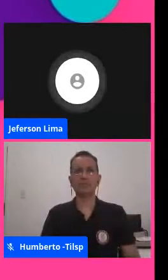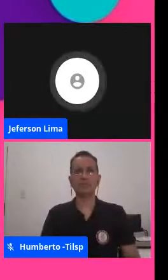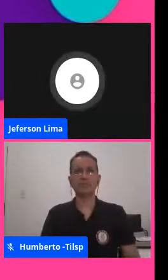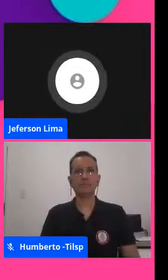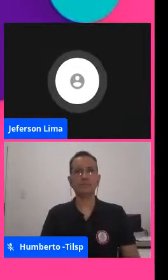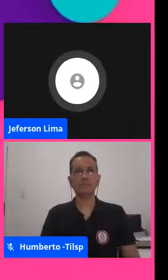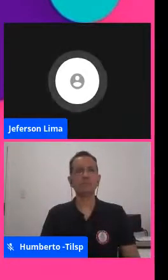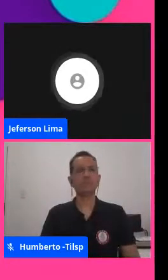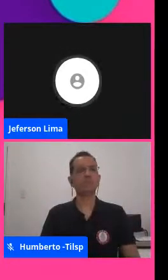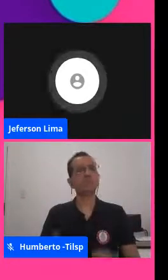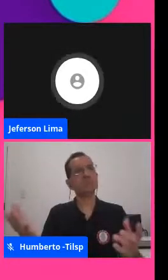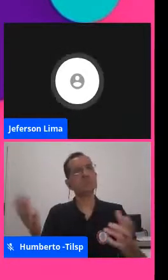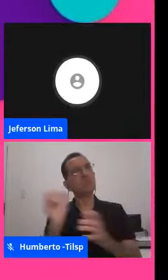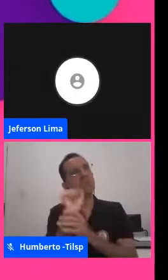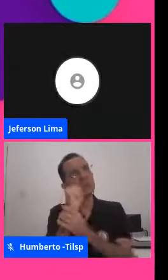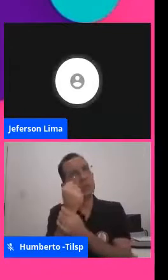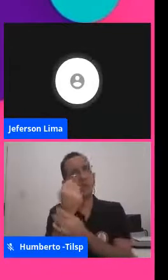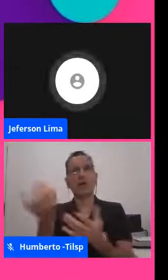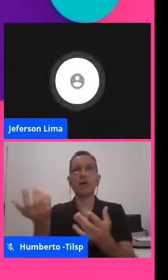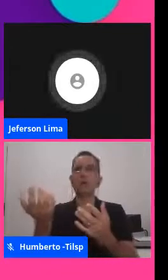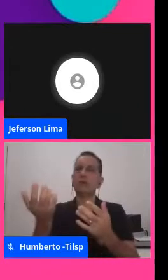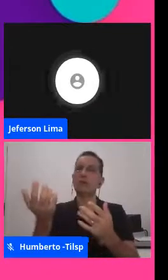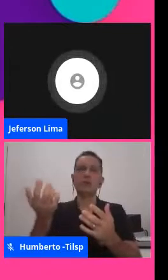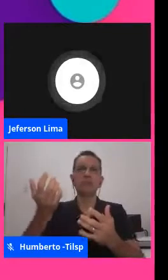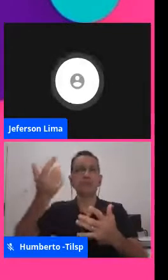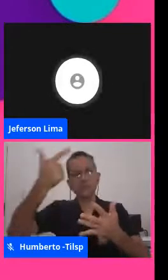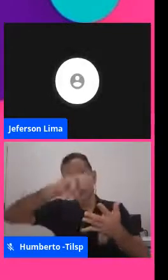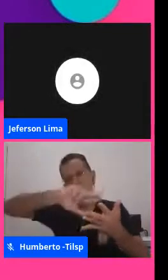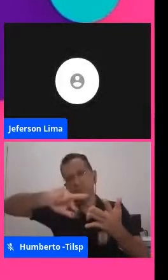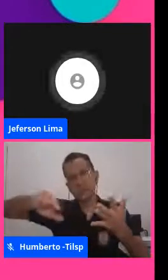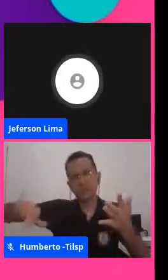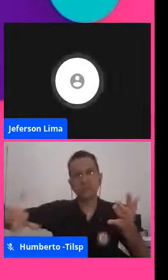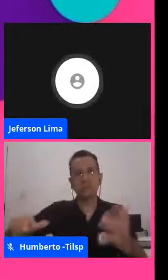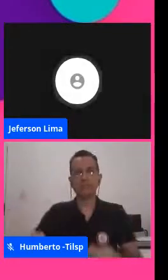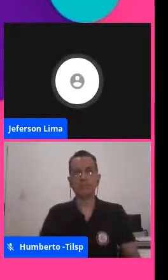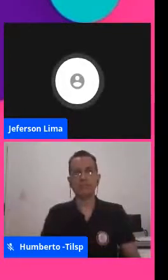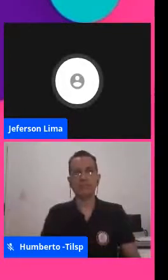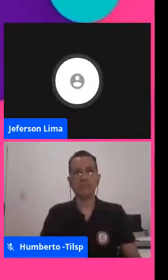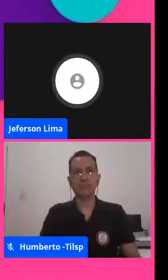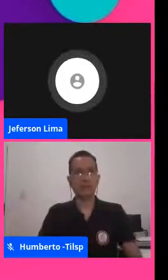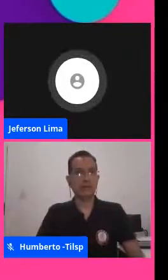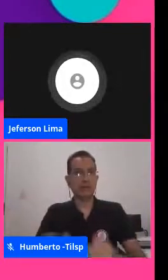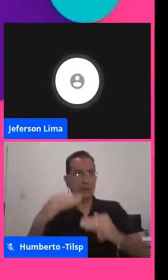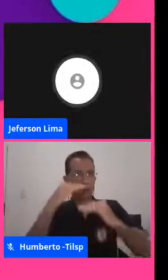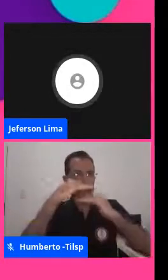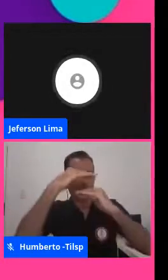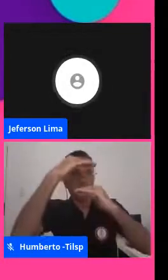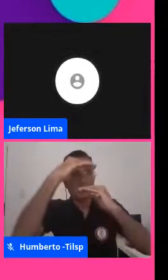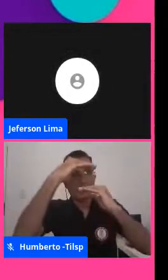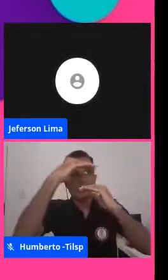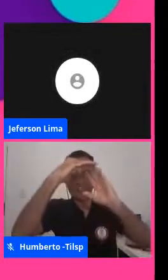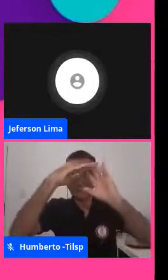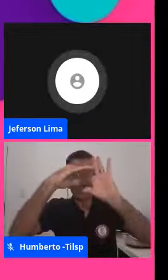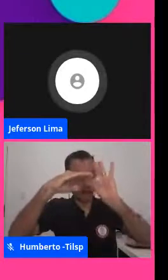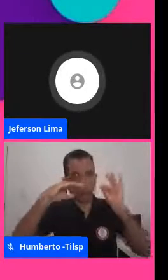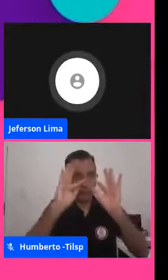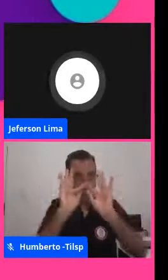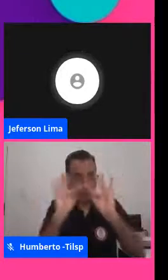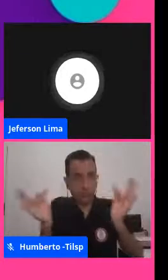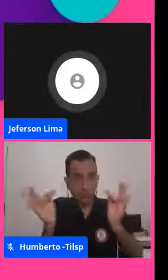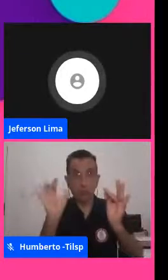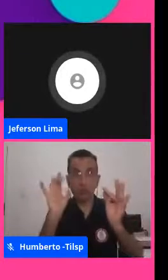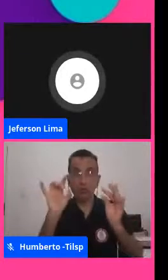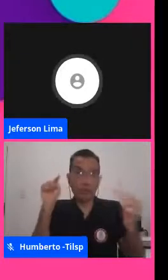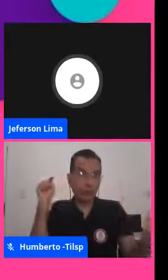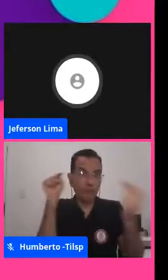vamos lá, segurança e por aí vai. Então a gente tira essa camada de infraestrutura e a gente foca só na aplicação. E é esse o